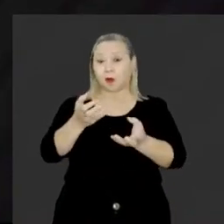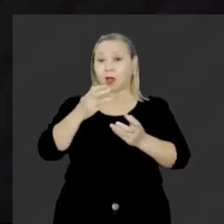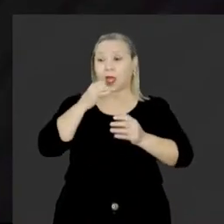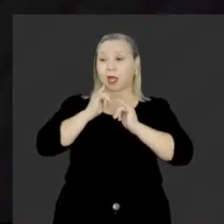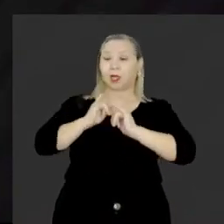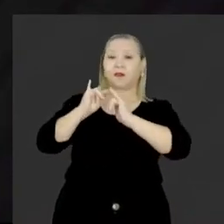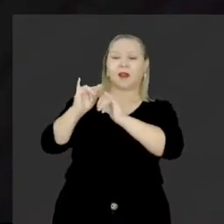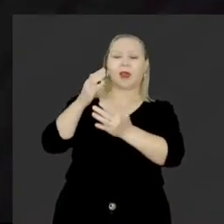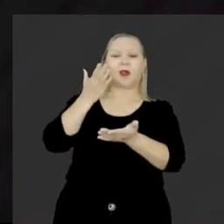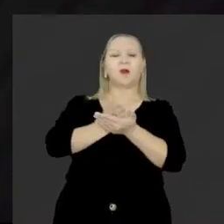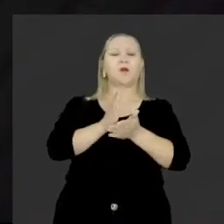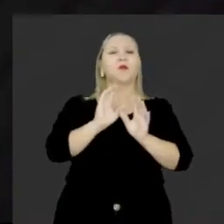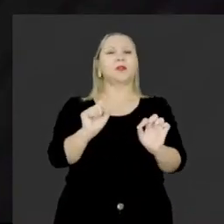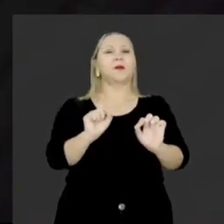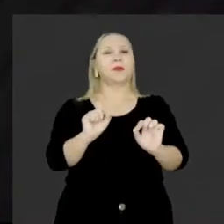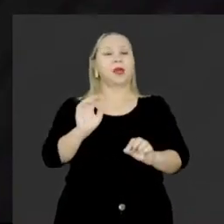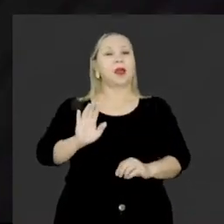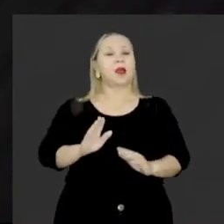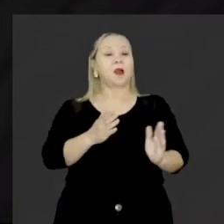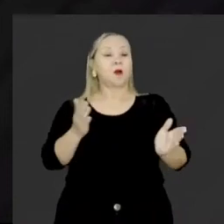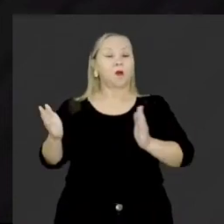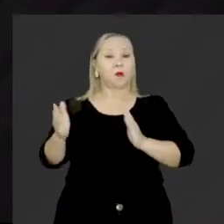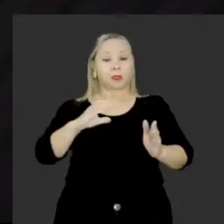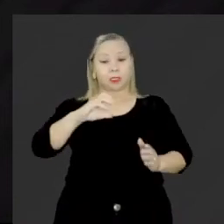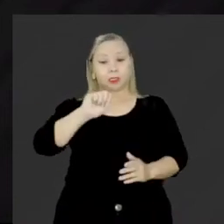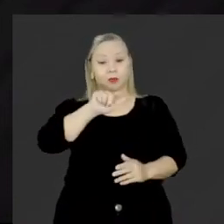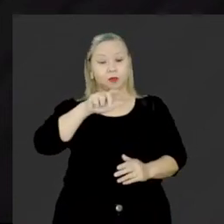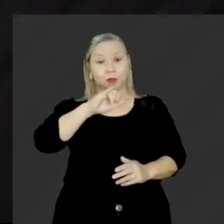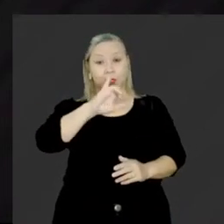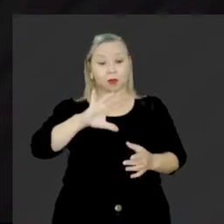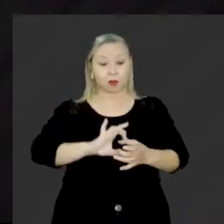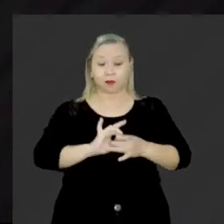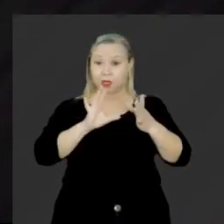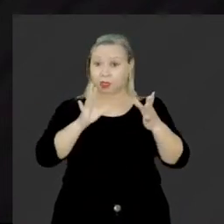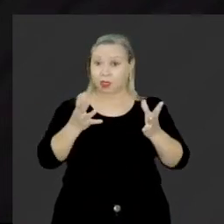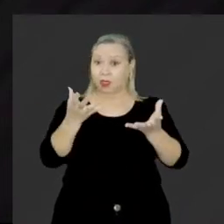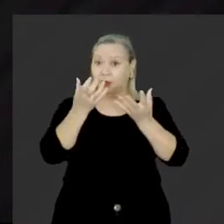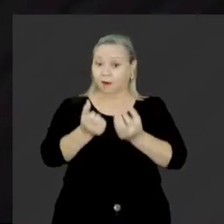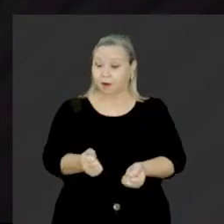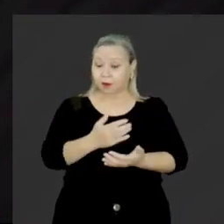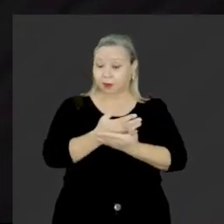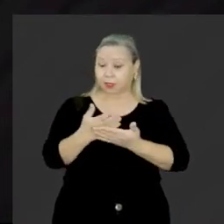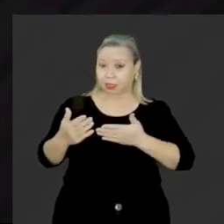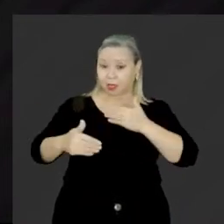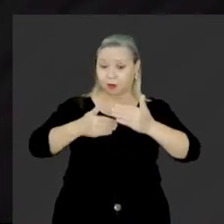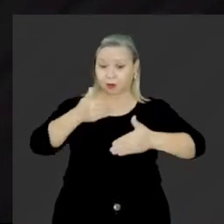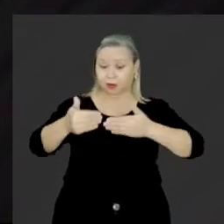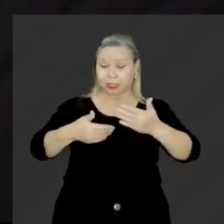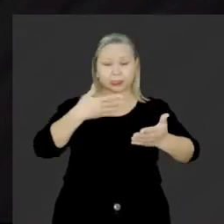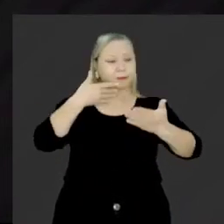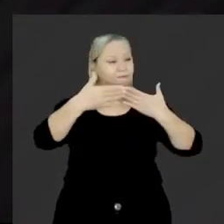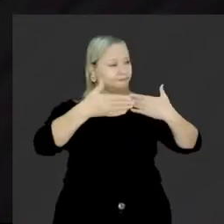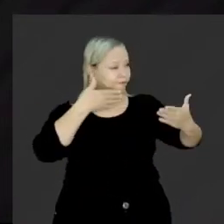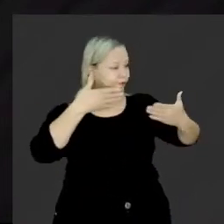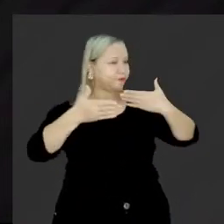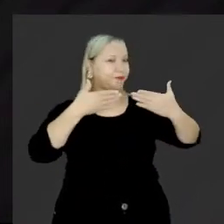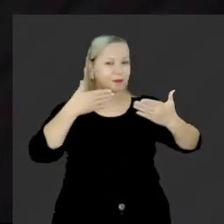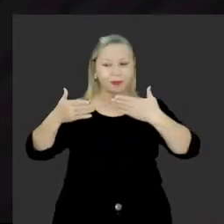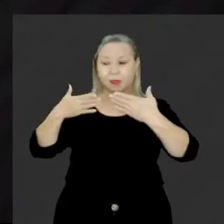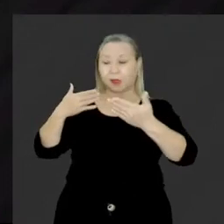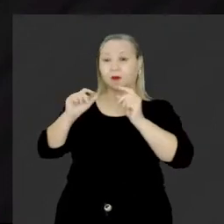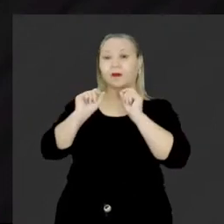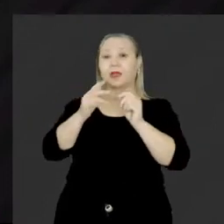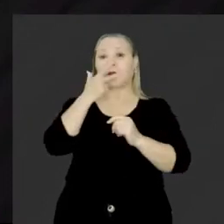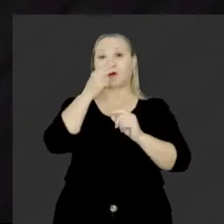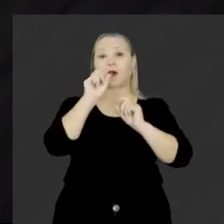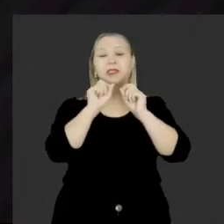como mostram algumas pesquisas, não apenas de vocês, mas pesquisas também de adversários, que o prefeito Alexandre Calil só tem condições de ganhar as